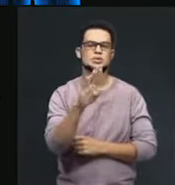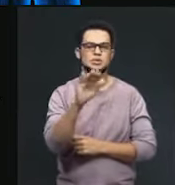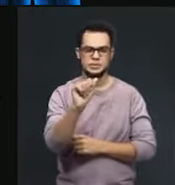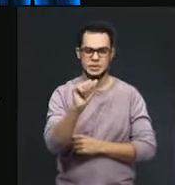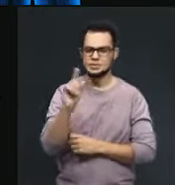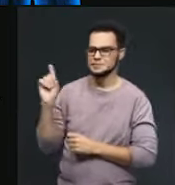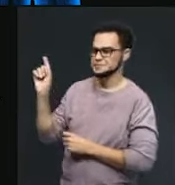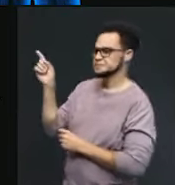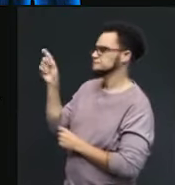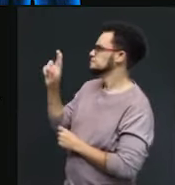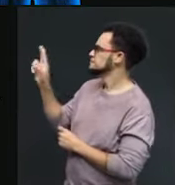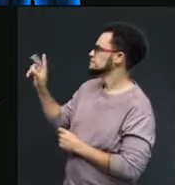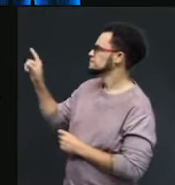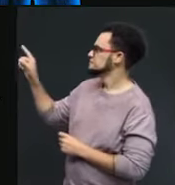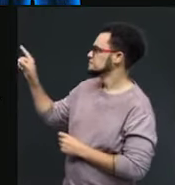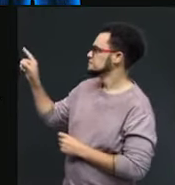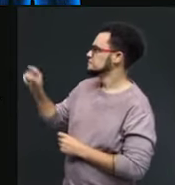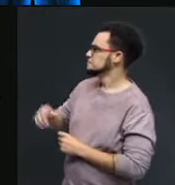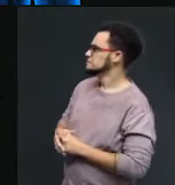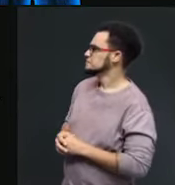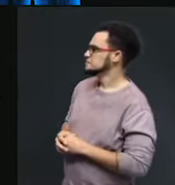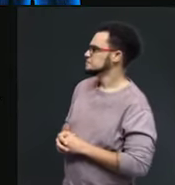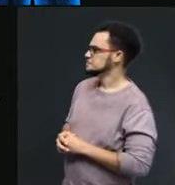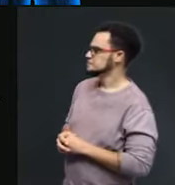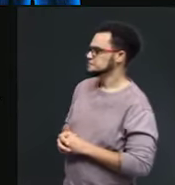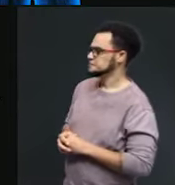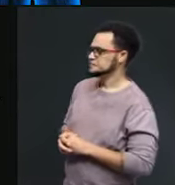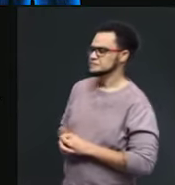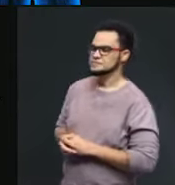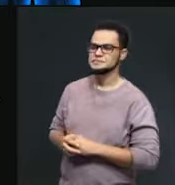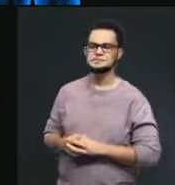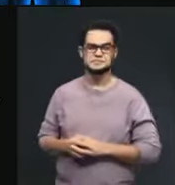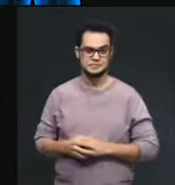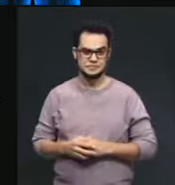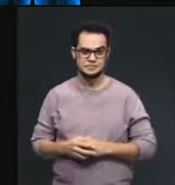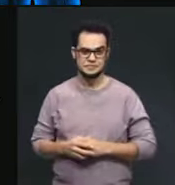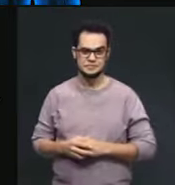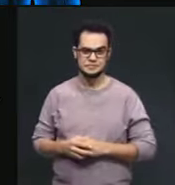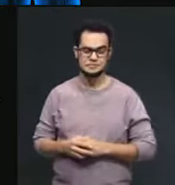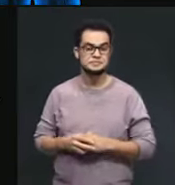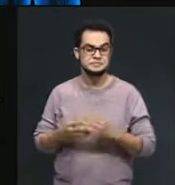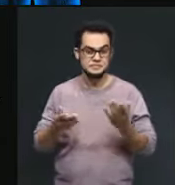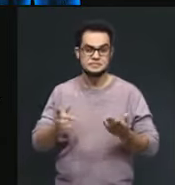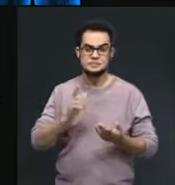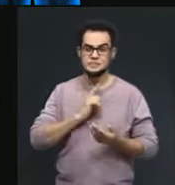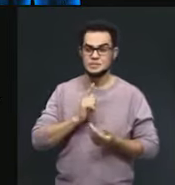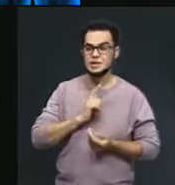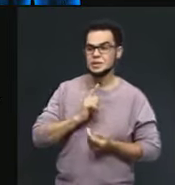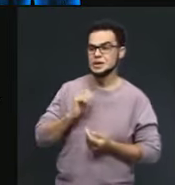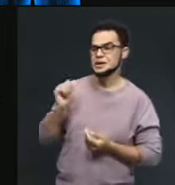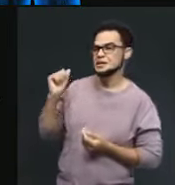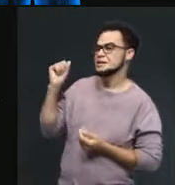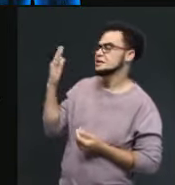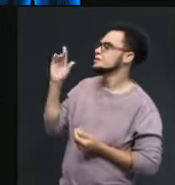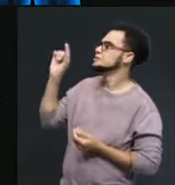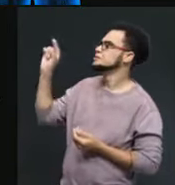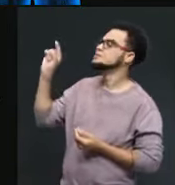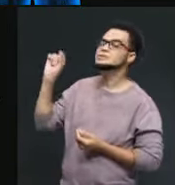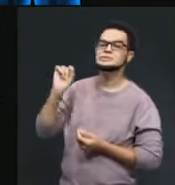uterina, tá certo? Aqui em cima, ó, tuba uterina. E nós temos aqui do lado